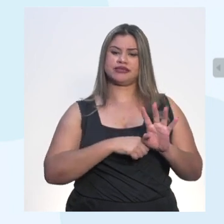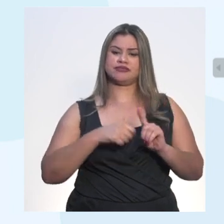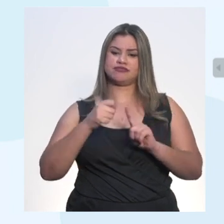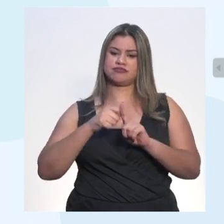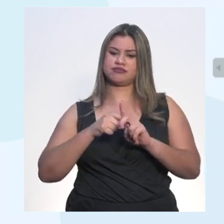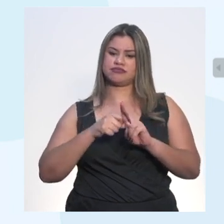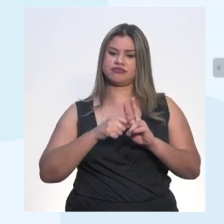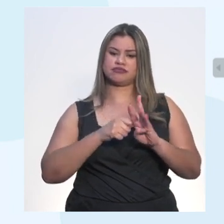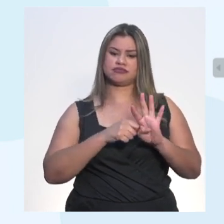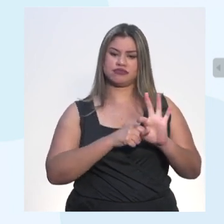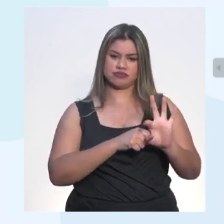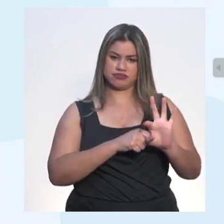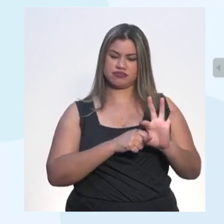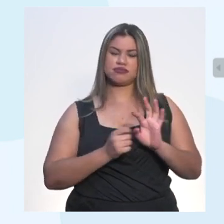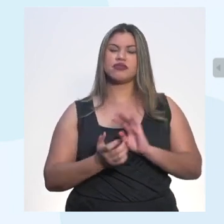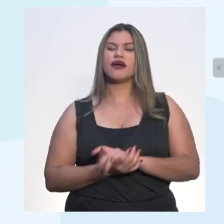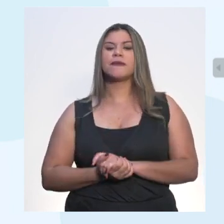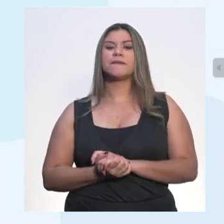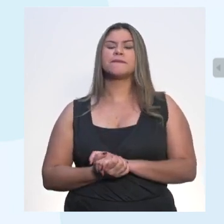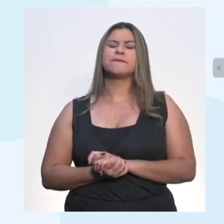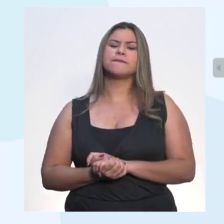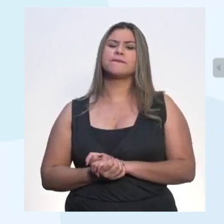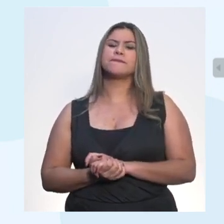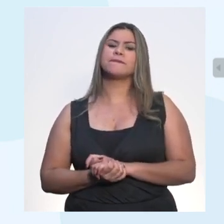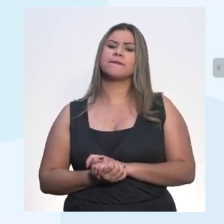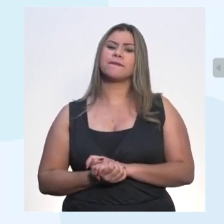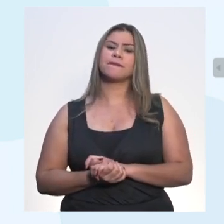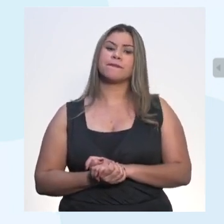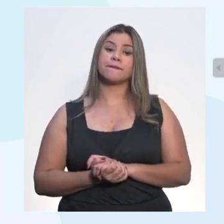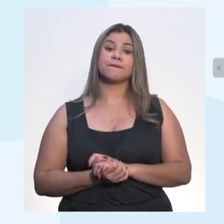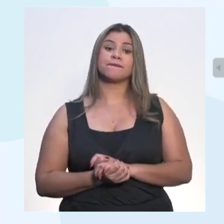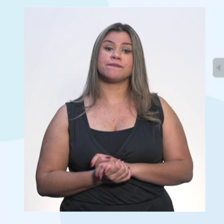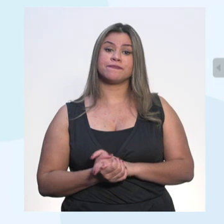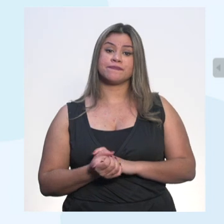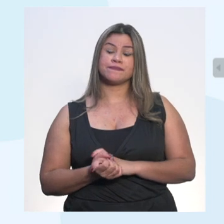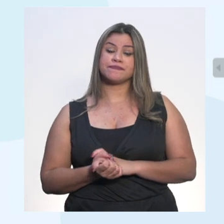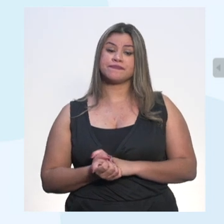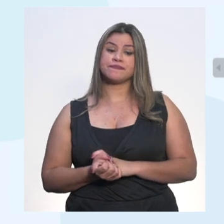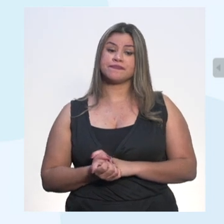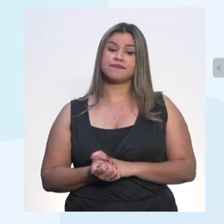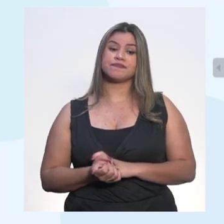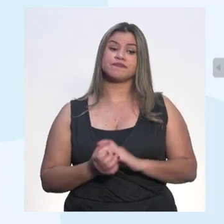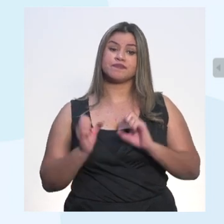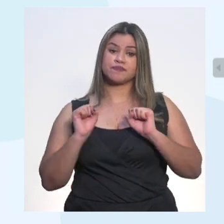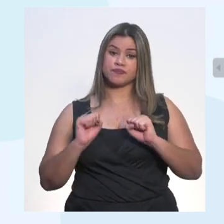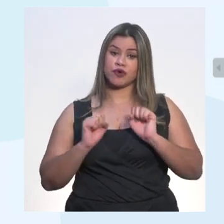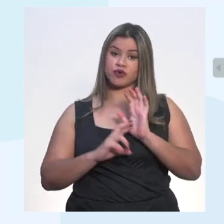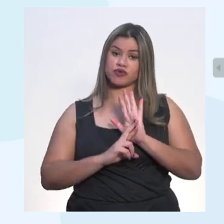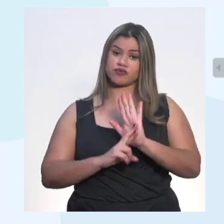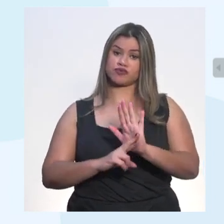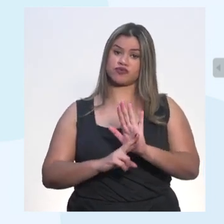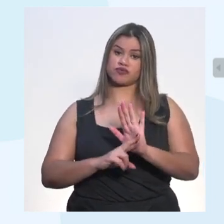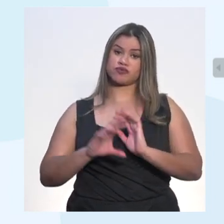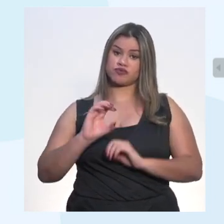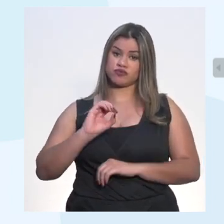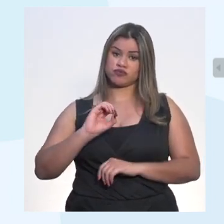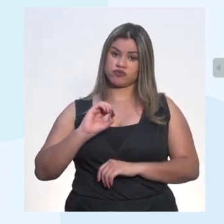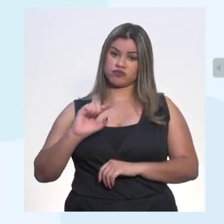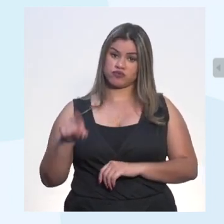já, e é a dica, não que do jeito que a Ana fez esteja errado, mas aqui eu vou usar a representação decimal,